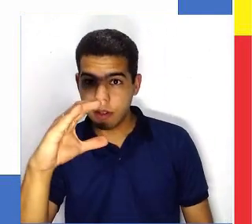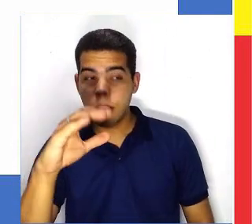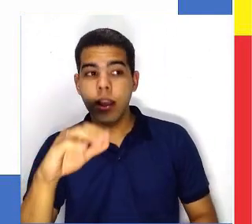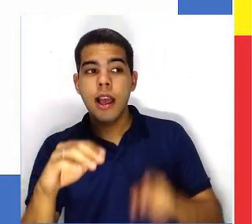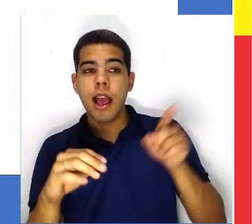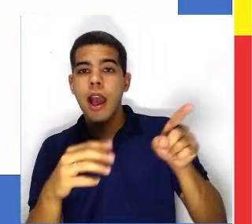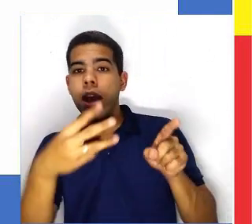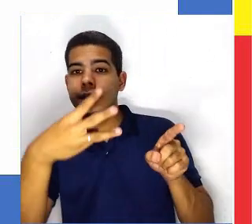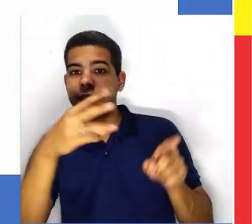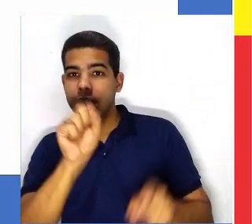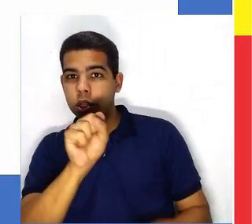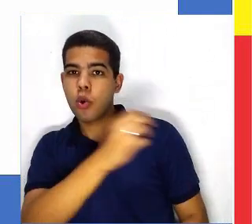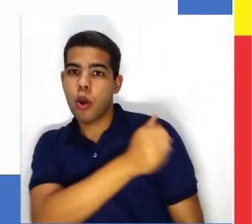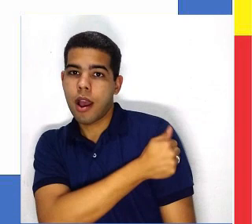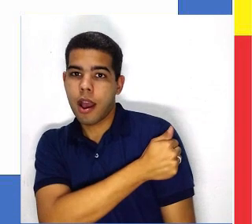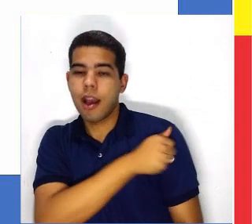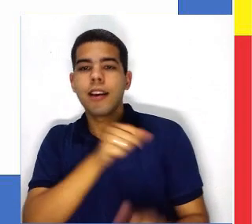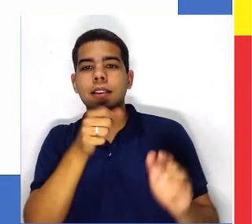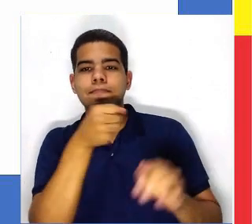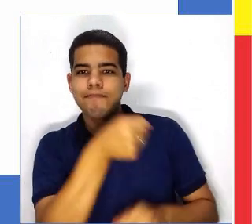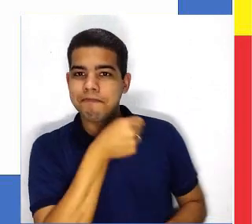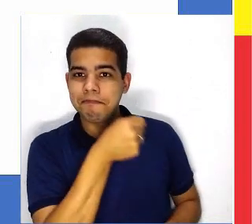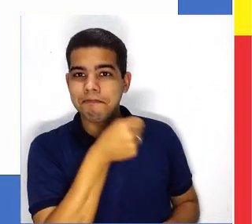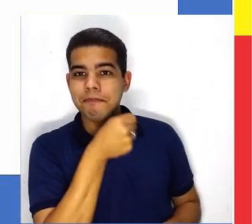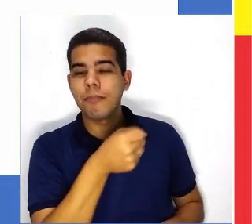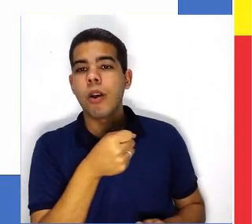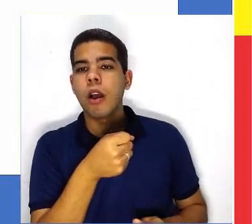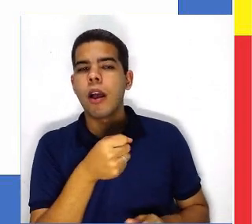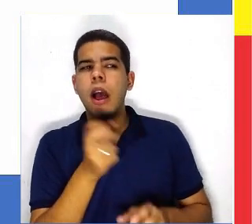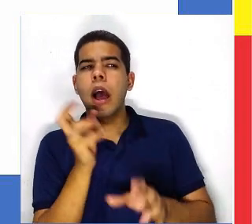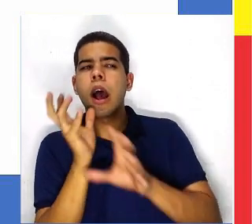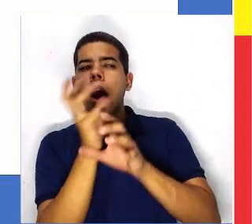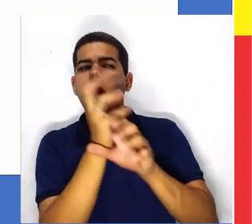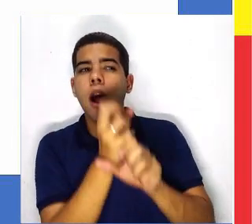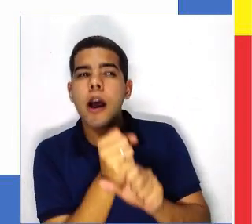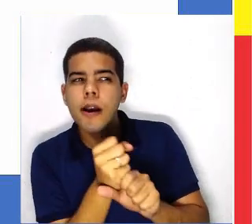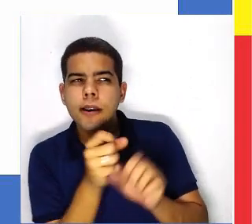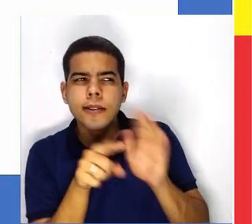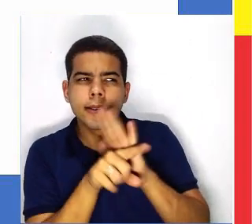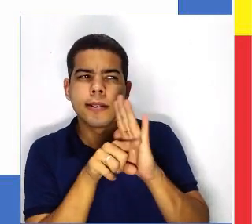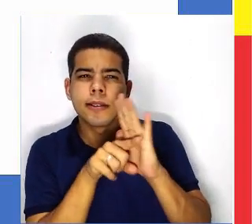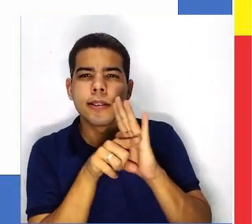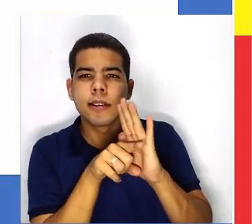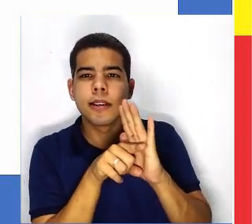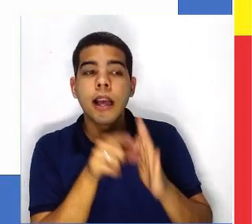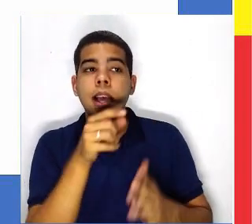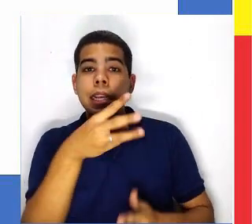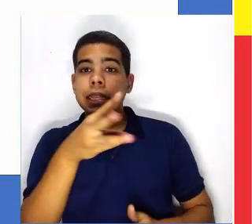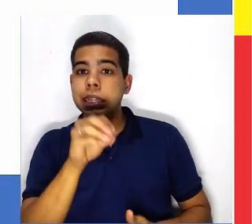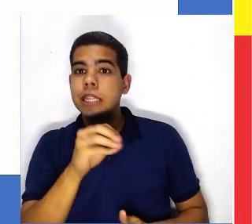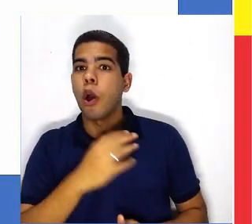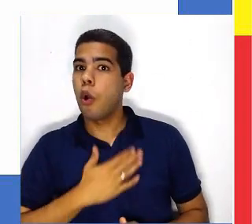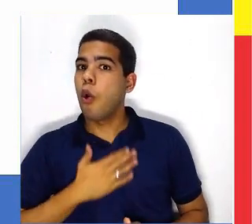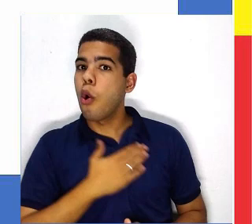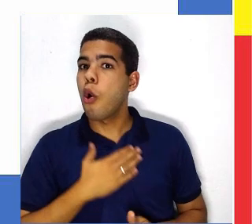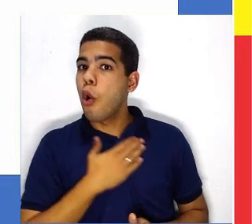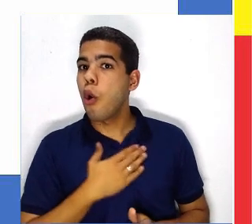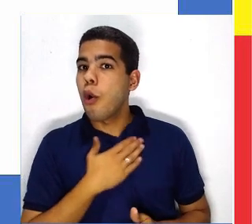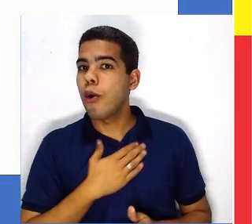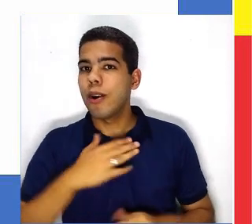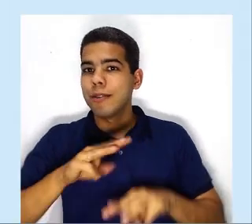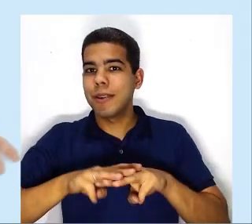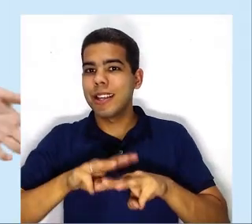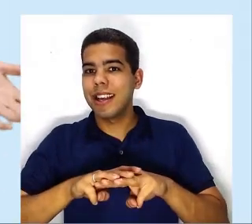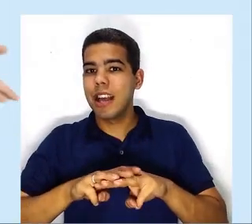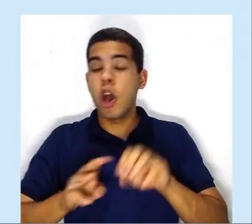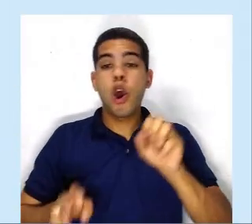38 alunos foram entrevistados. Após a análise dos dados, descobrimos que 30 alunos gostam de matemática e 8 não